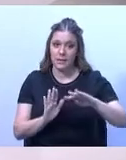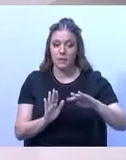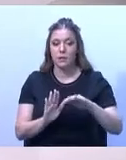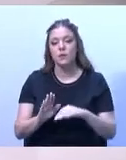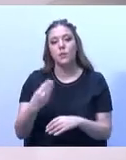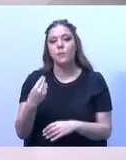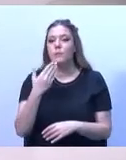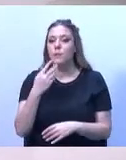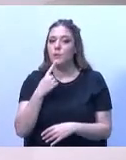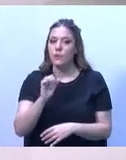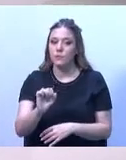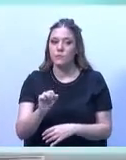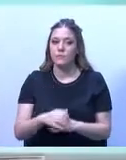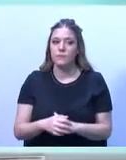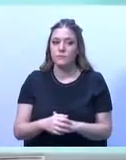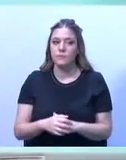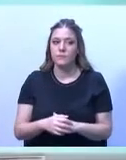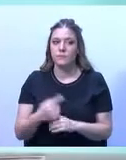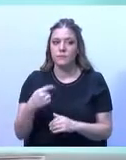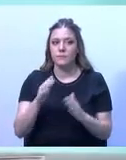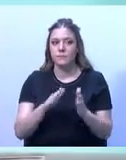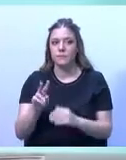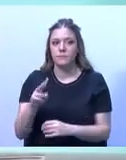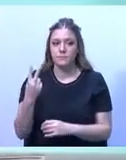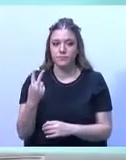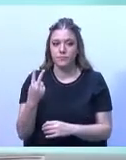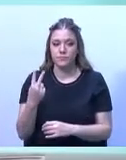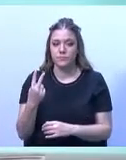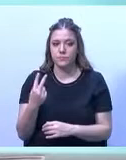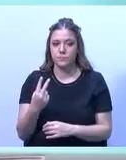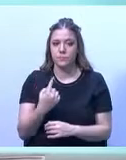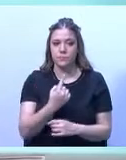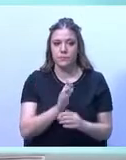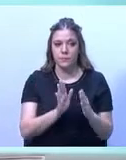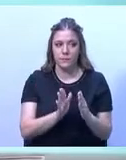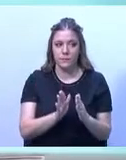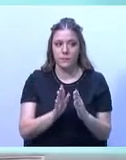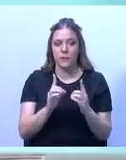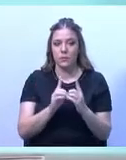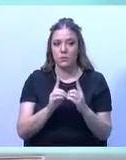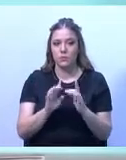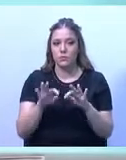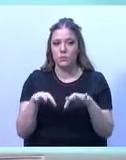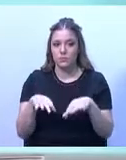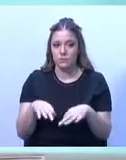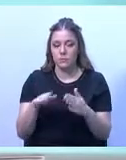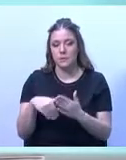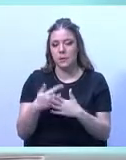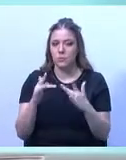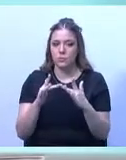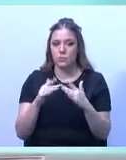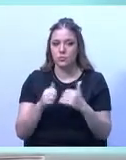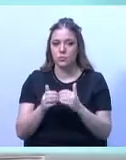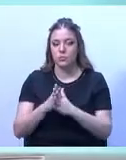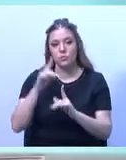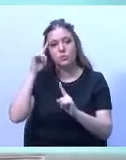obrigada pela sua questão. Temos aqui, portanto, duas partes, não é? Em relação à consulta, vamos no final desta chamada disponibilizar todos os contactos